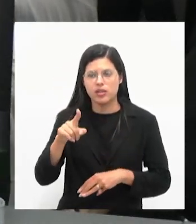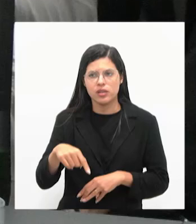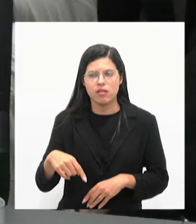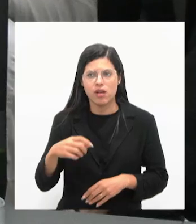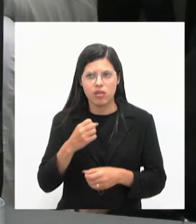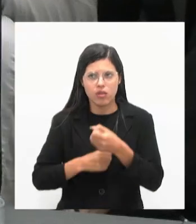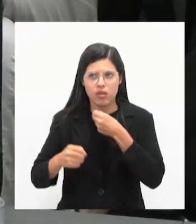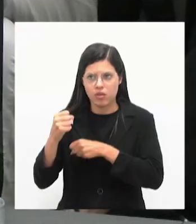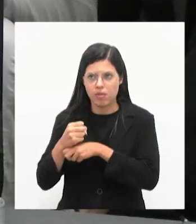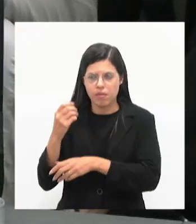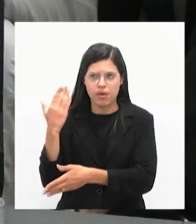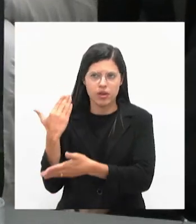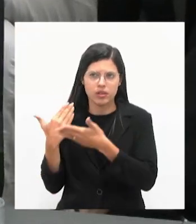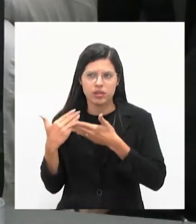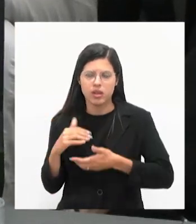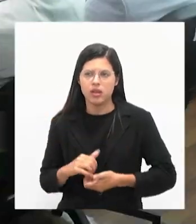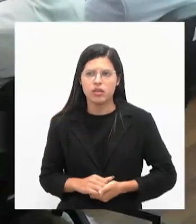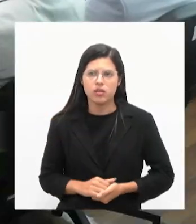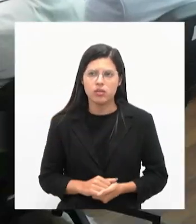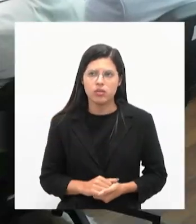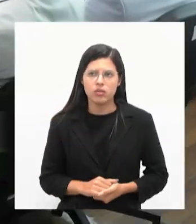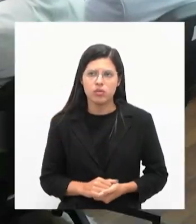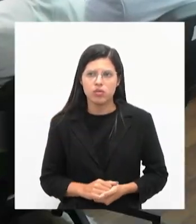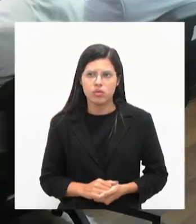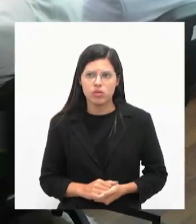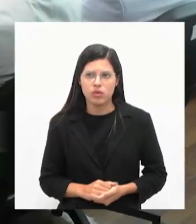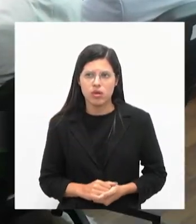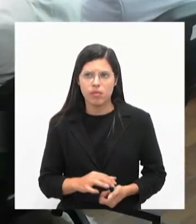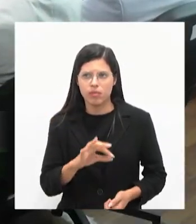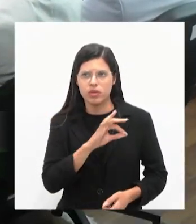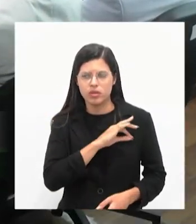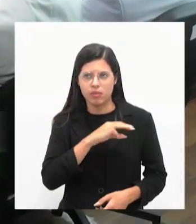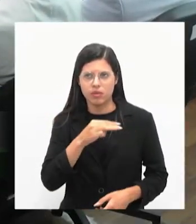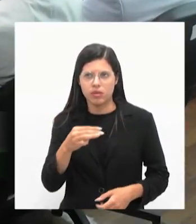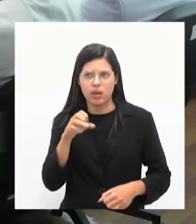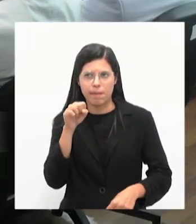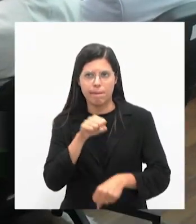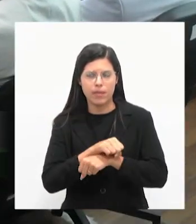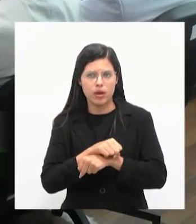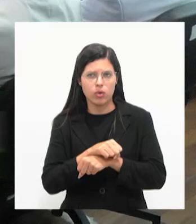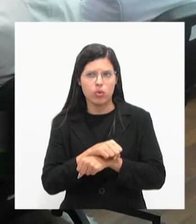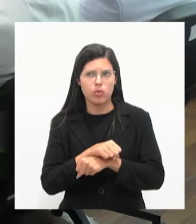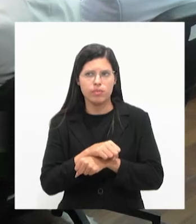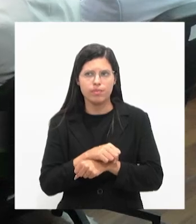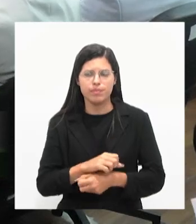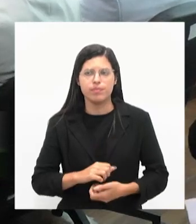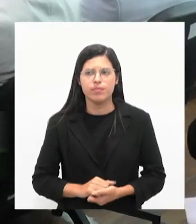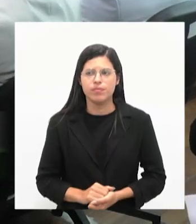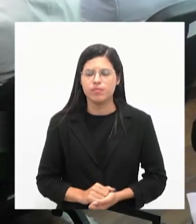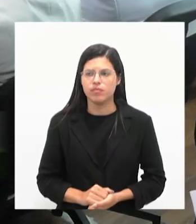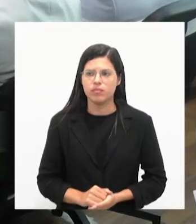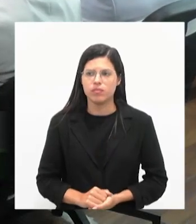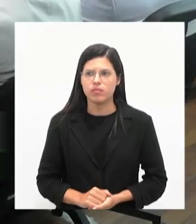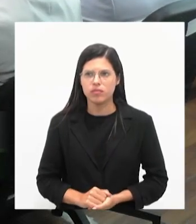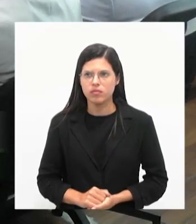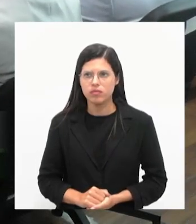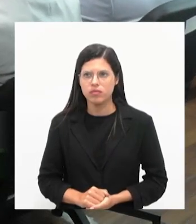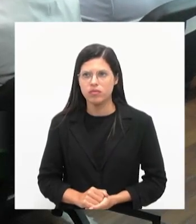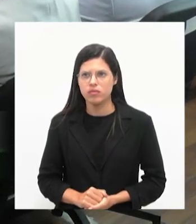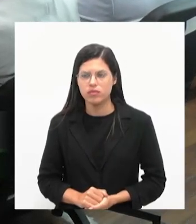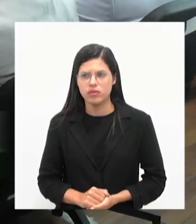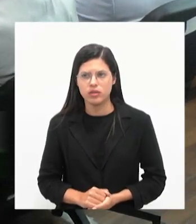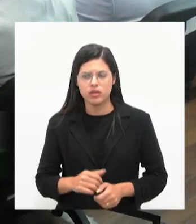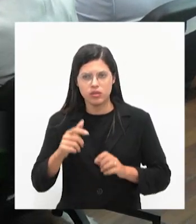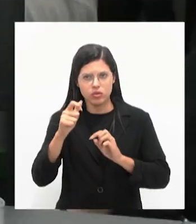existia constantemente. E lá atrás foi cancelado. A Polícia Militar parou de fazer esse tipo de Nós, esses operação. Últimos